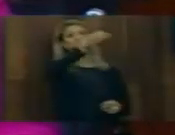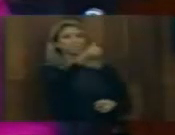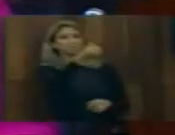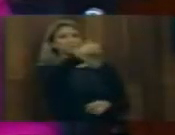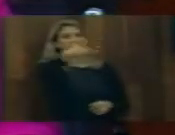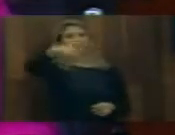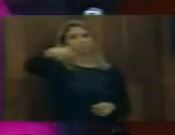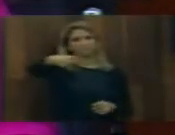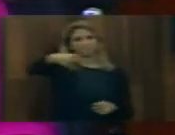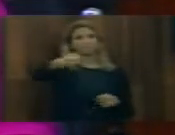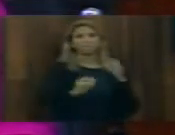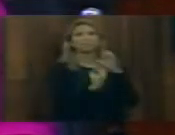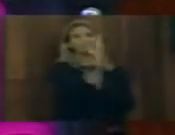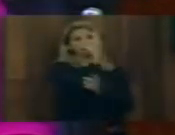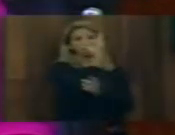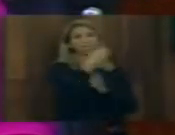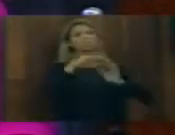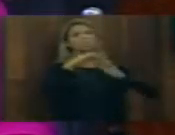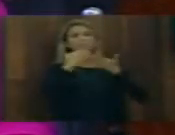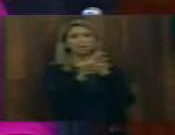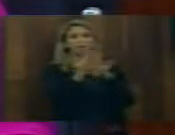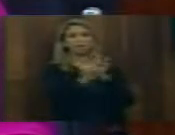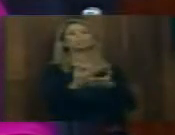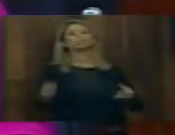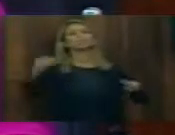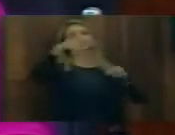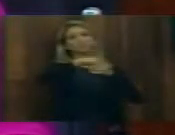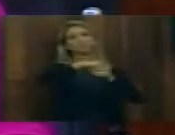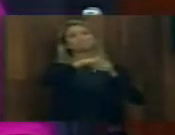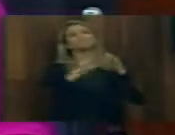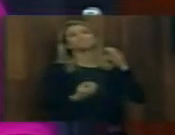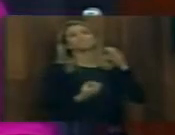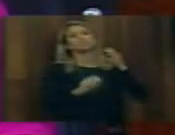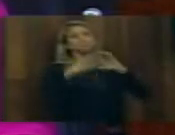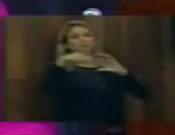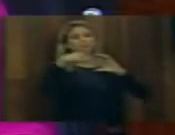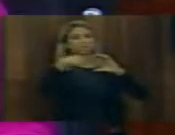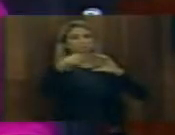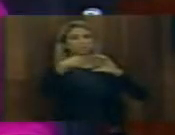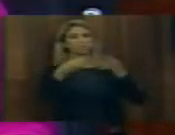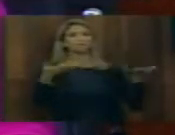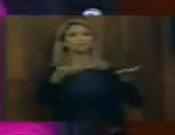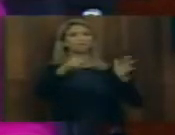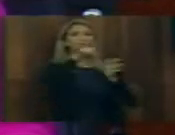0006-2017, que cria a Escola do Legislativo Municipal. Veto